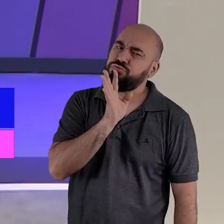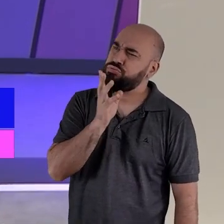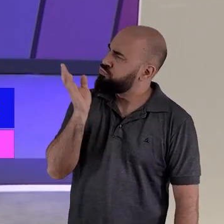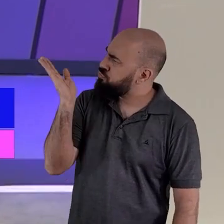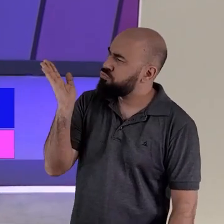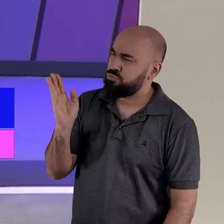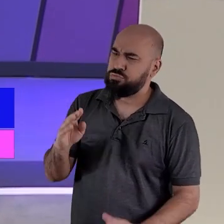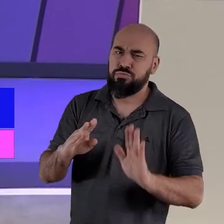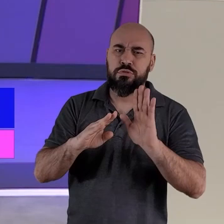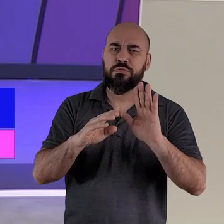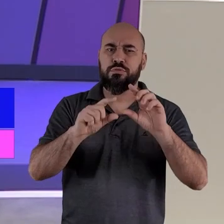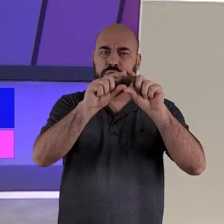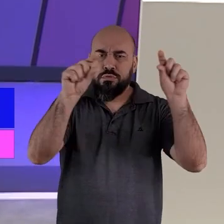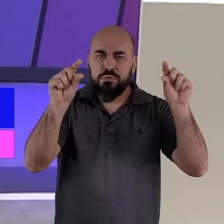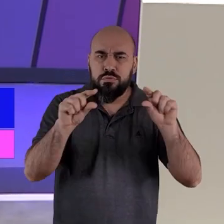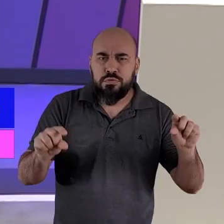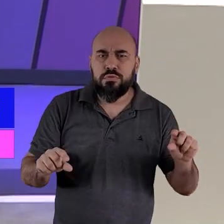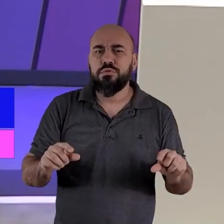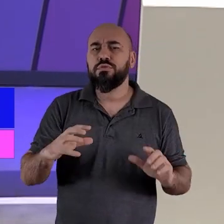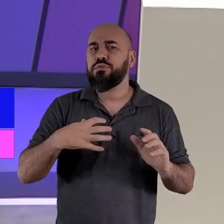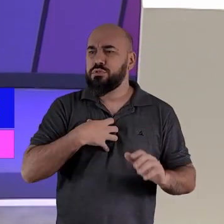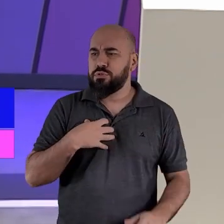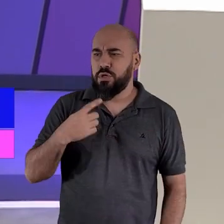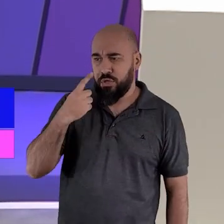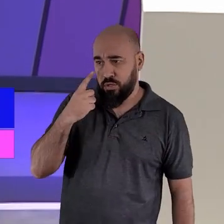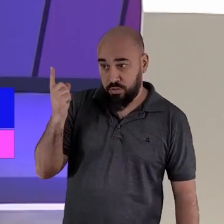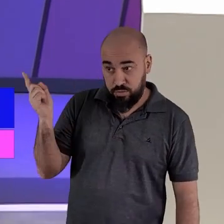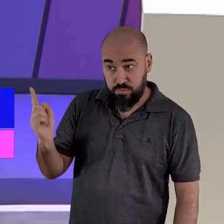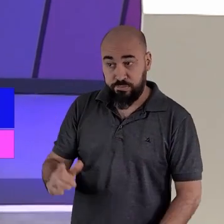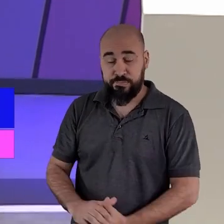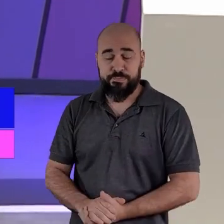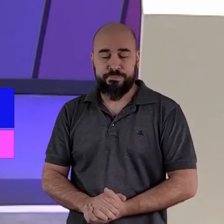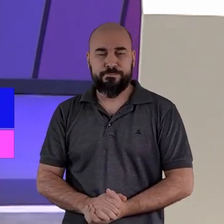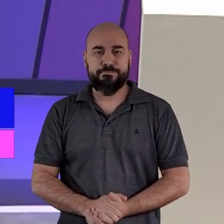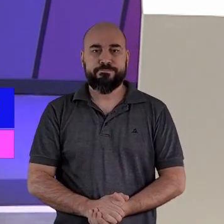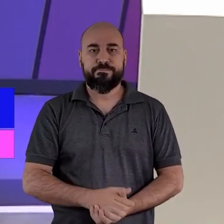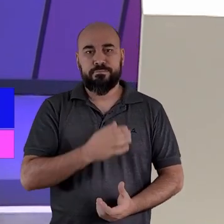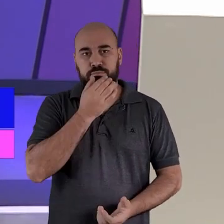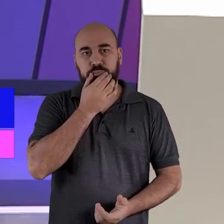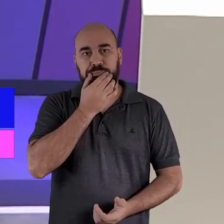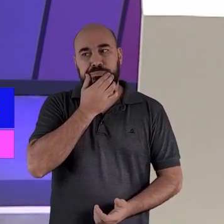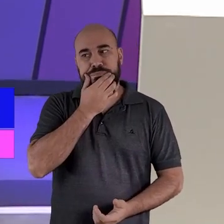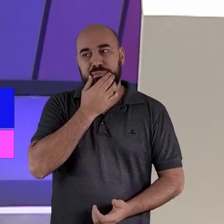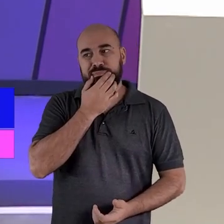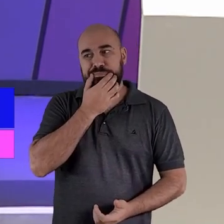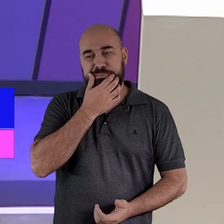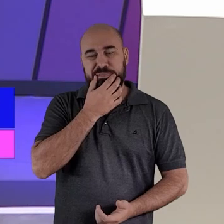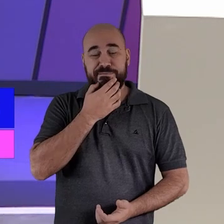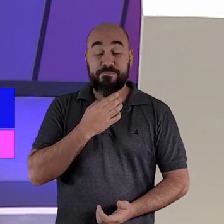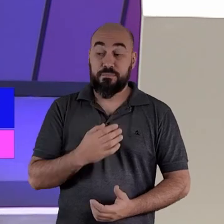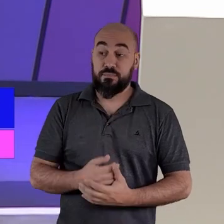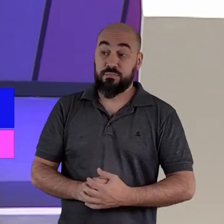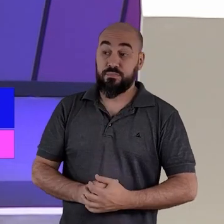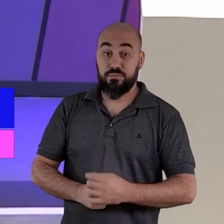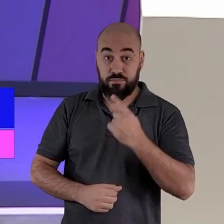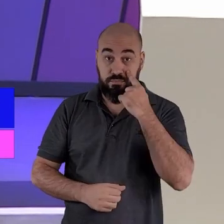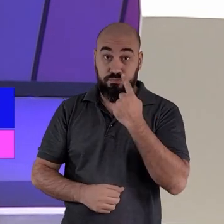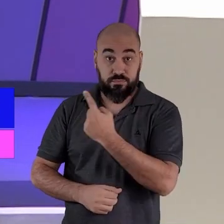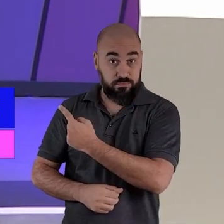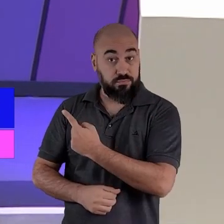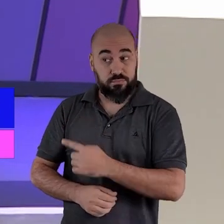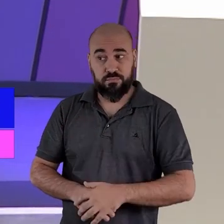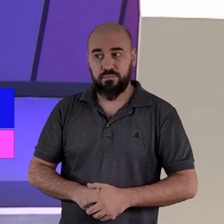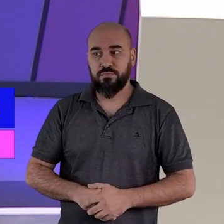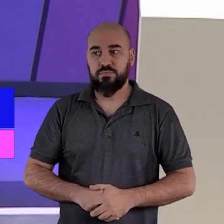no programa Arena do Futuro, de outras formas e de outras maneiras. Eu quero chamar a sua atenção